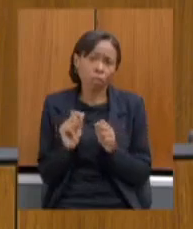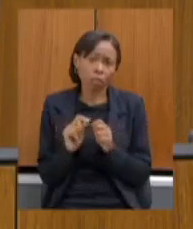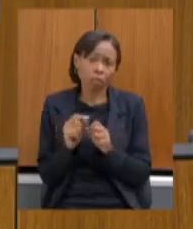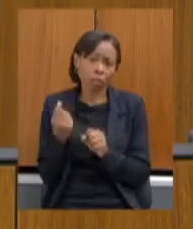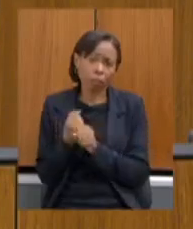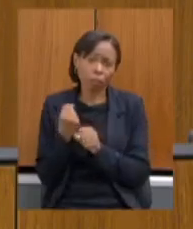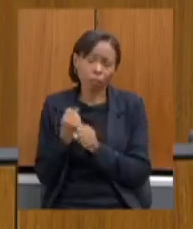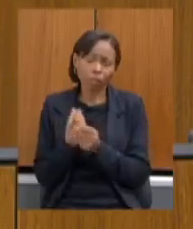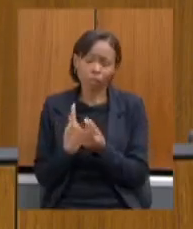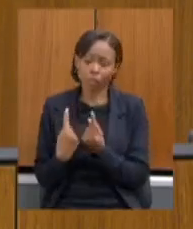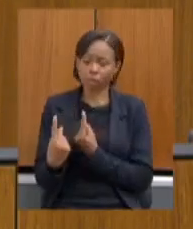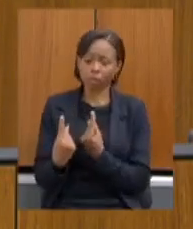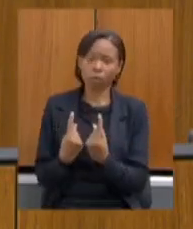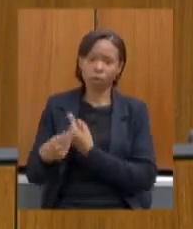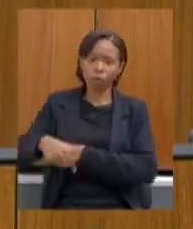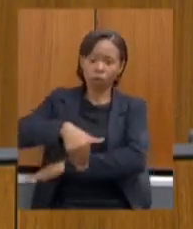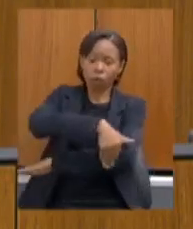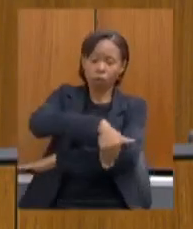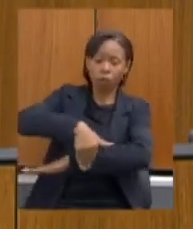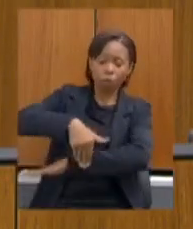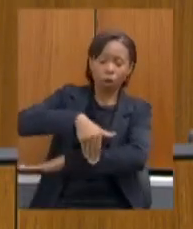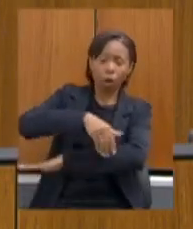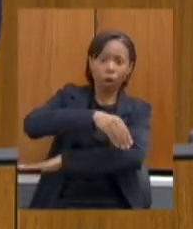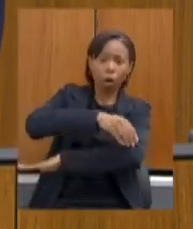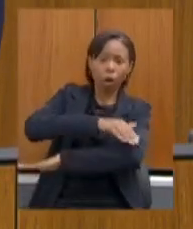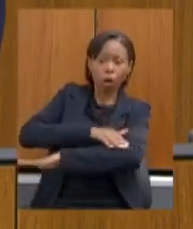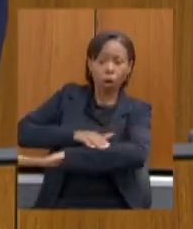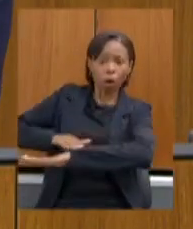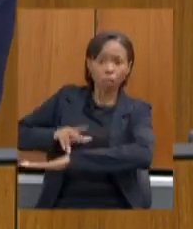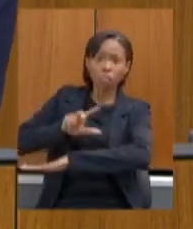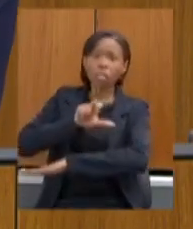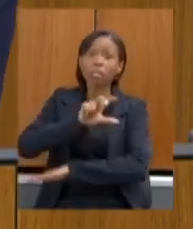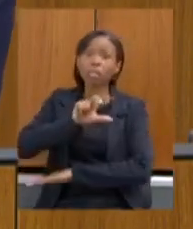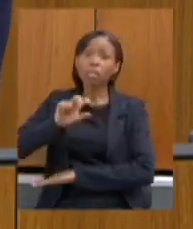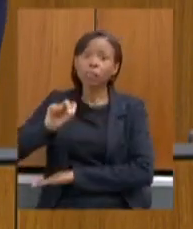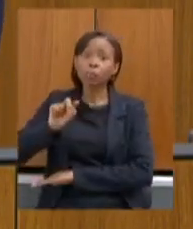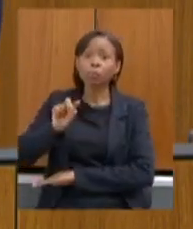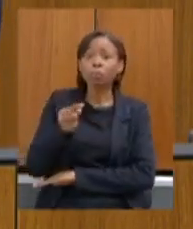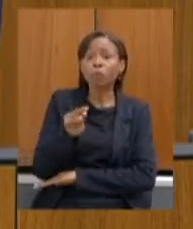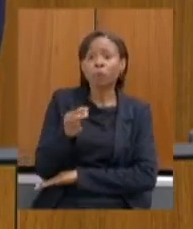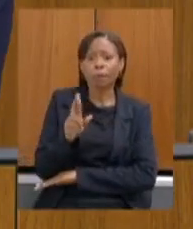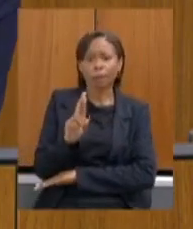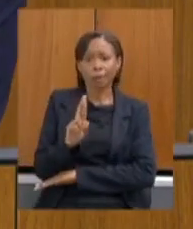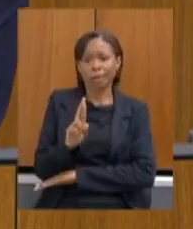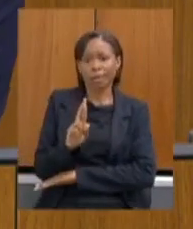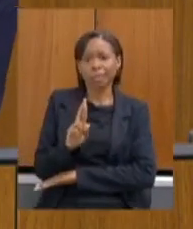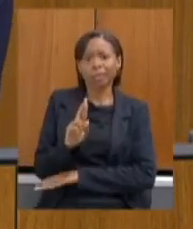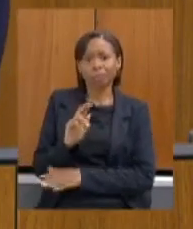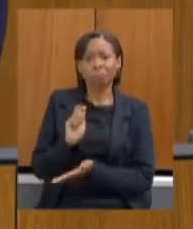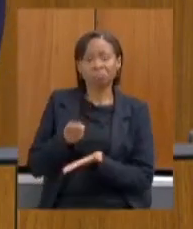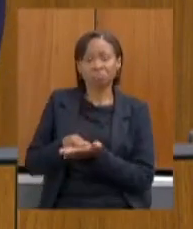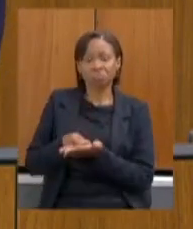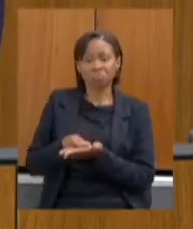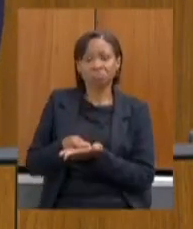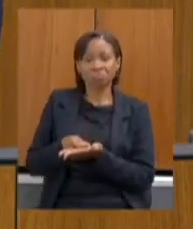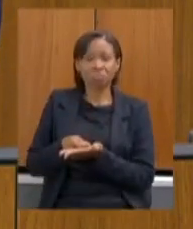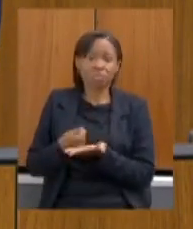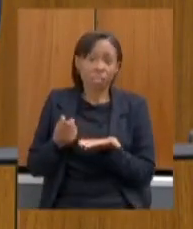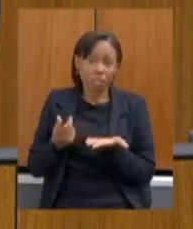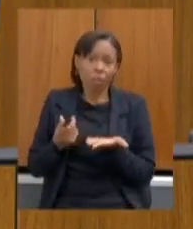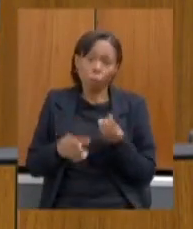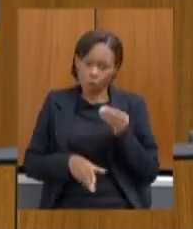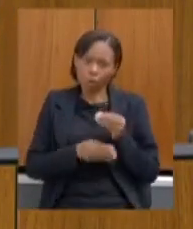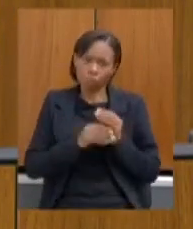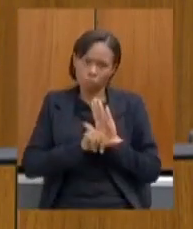em corno de 500 mil reais o quilômetro, com emendas parlamentares. O secretário, pôde a venda, secretário, na prática,